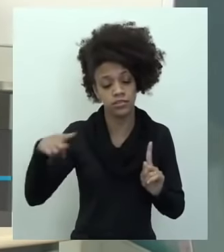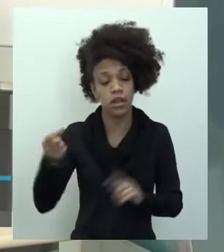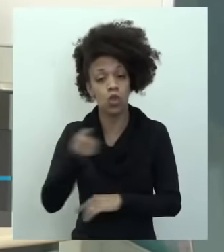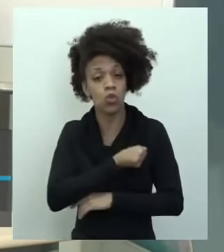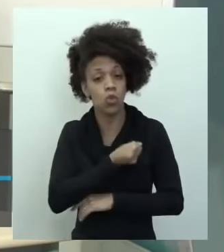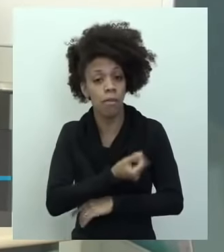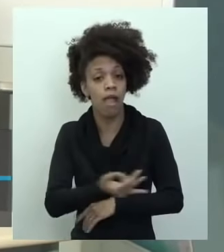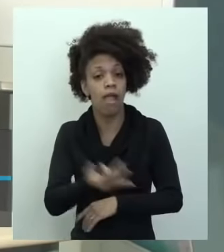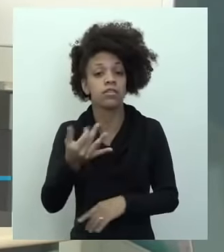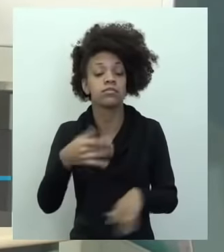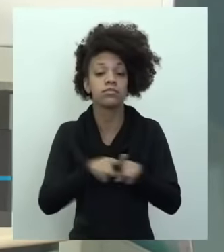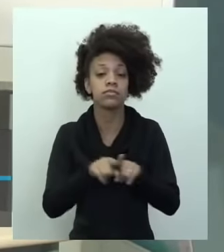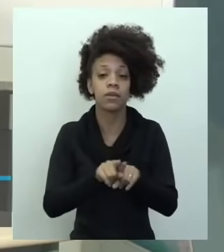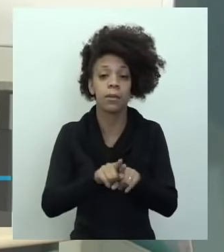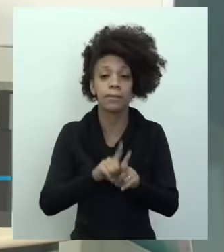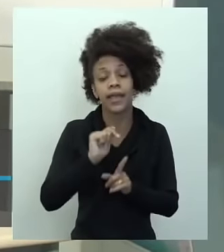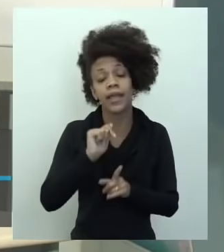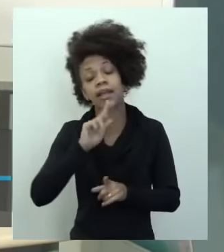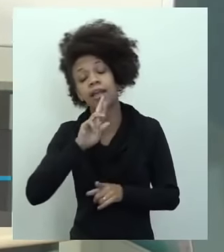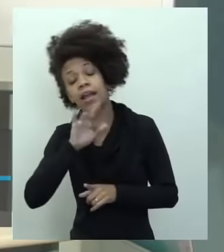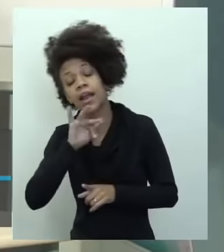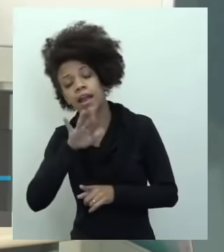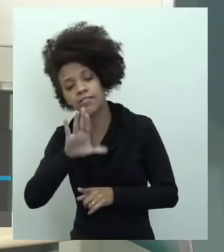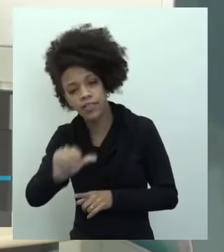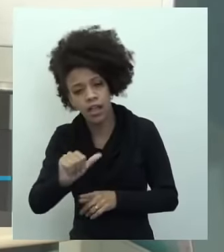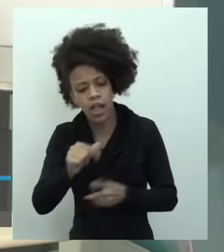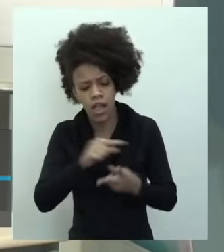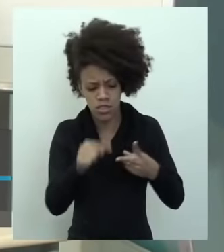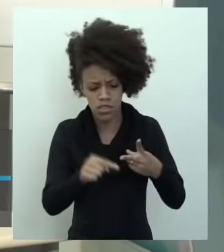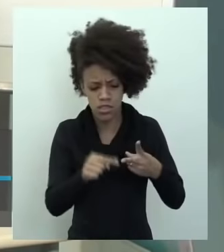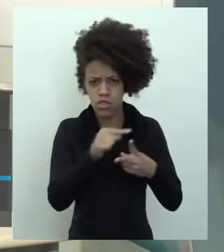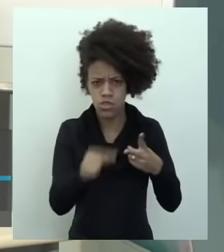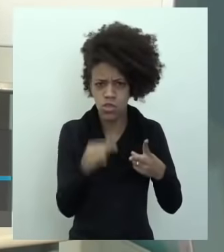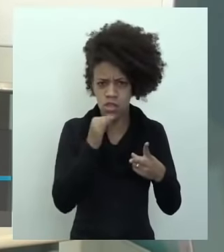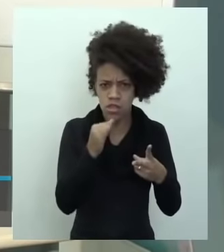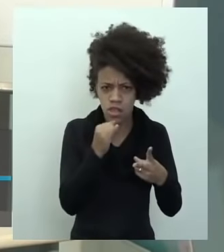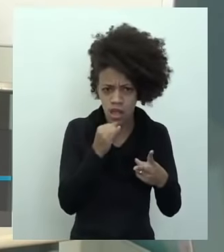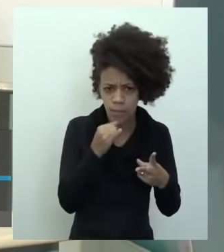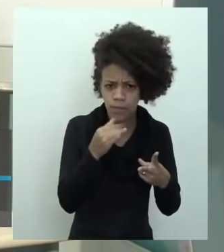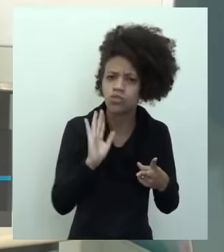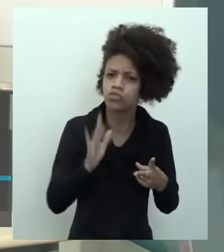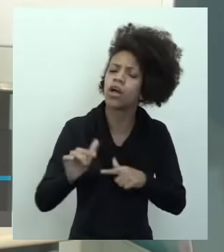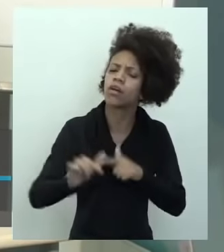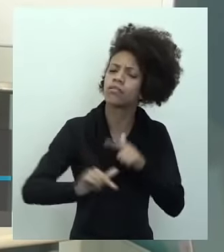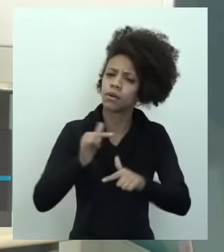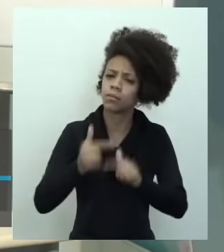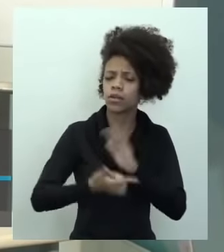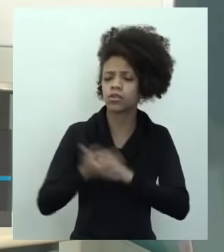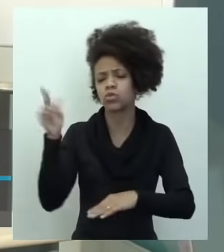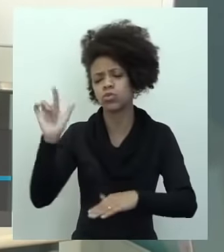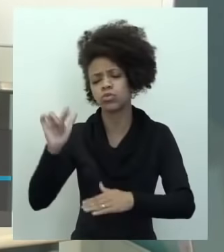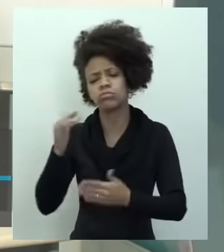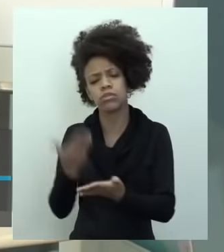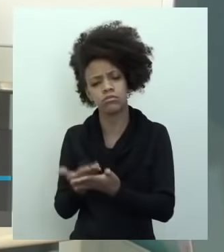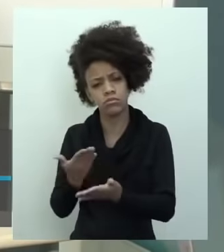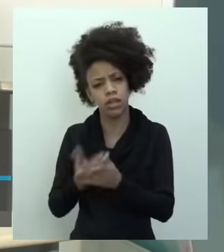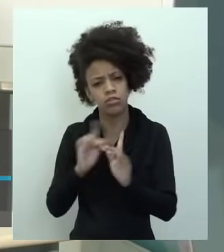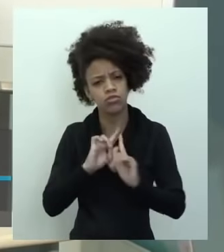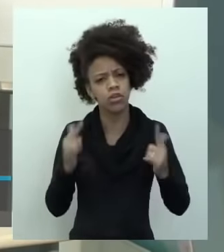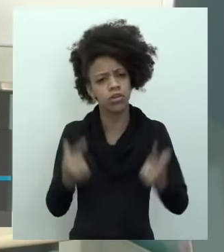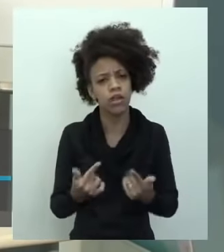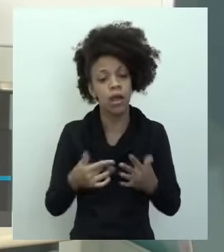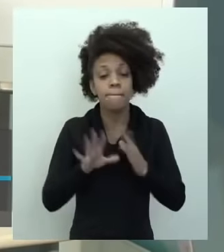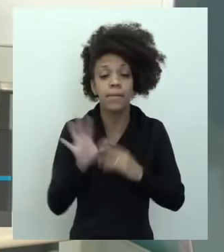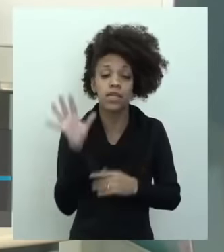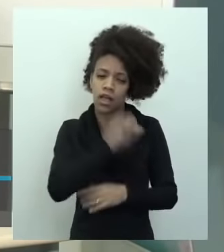escala gráfica. Esses dois modelos, tanto a escala numérica quanto a escala gráfica, já foi trabalhado em outras aulas de geografia, mas nós vamos fazer uma